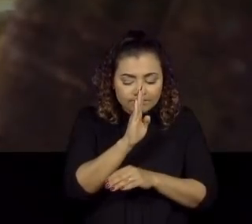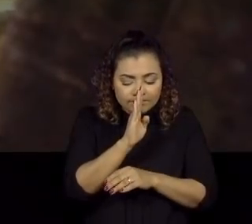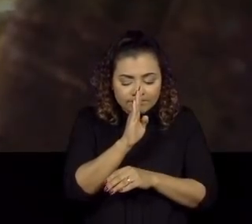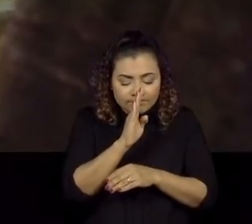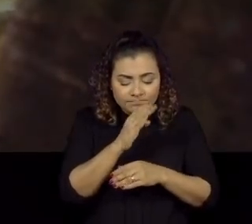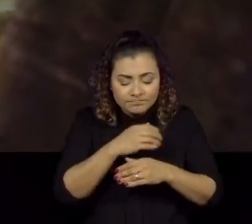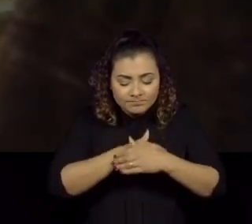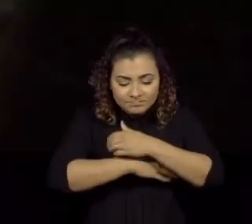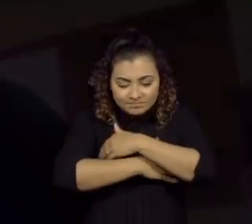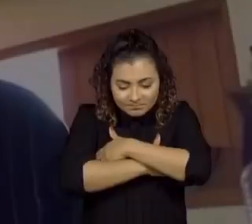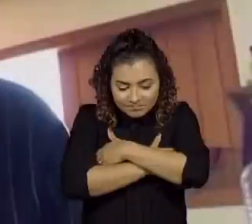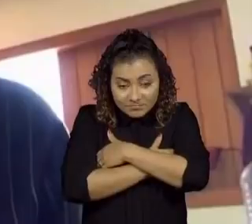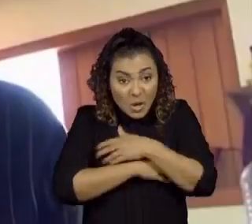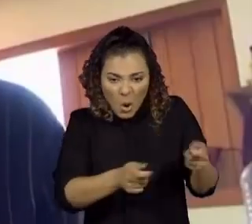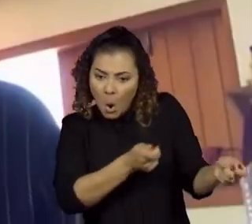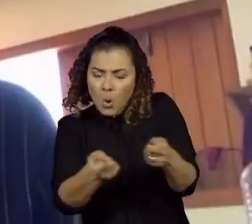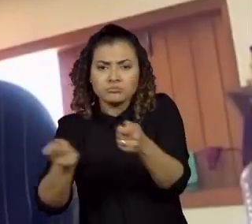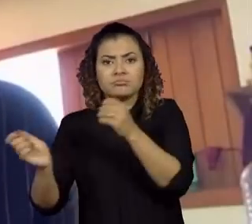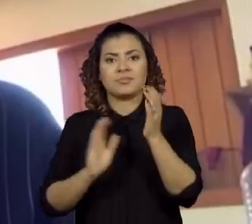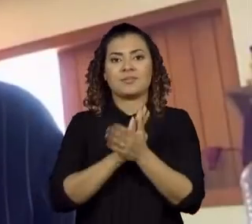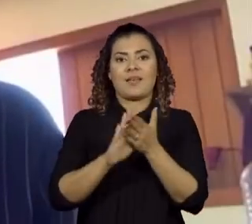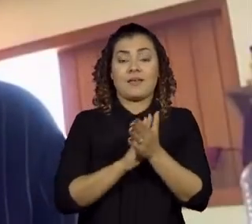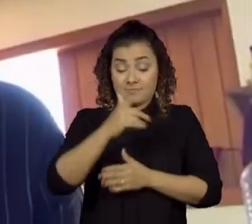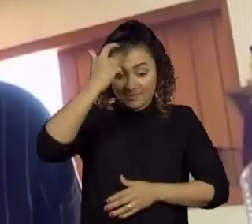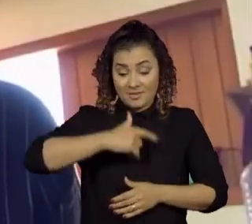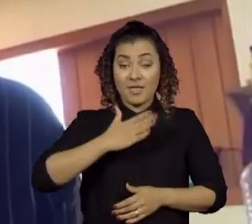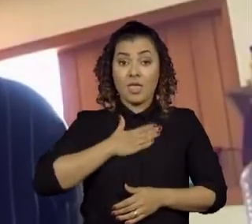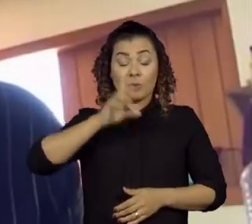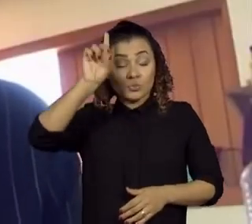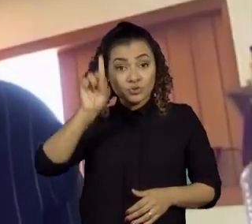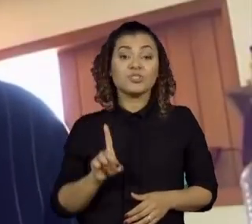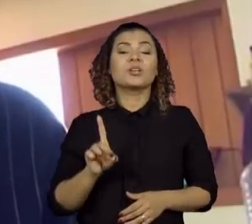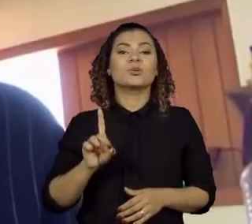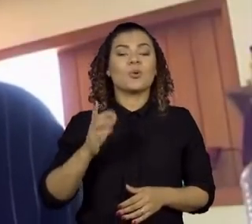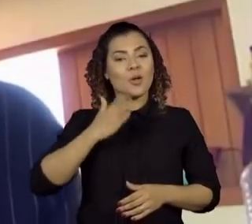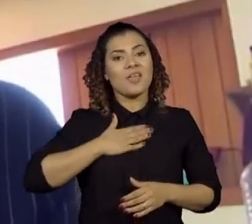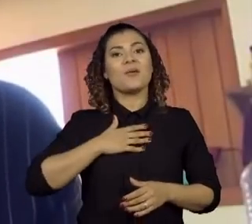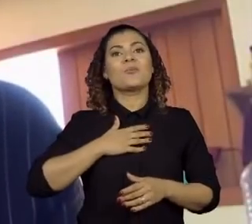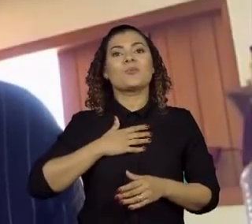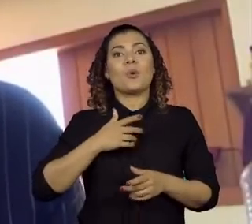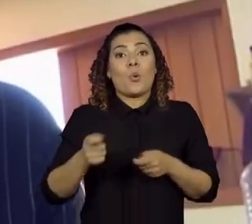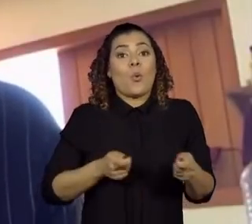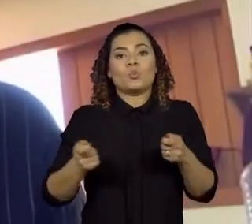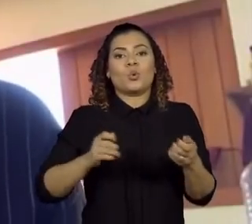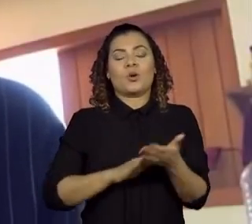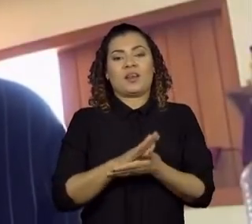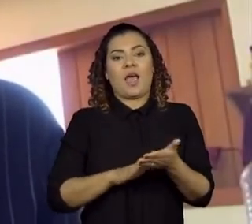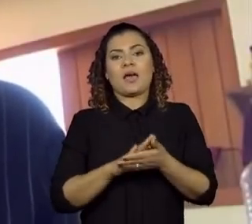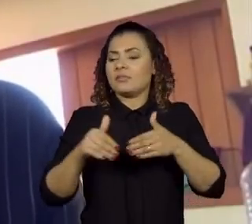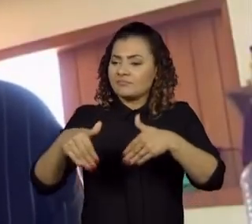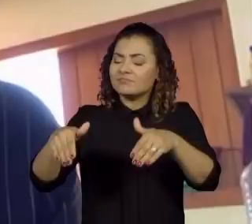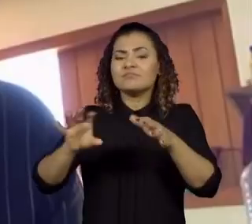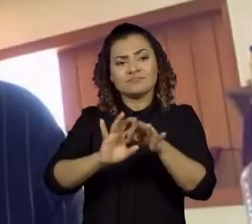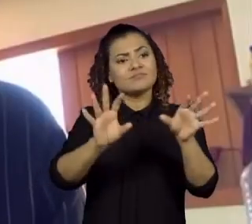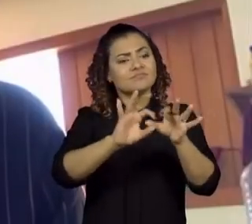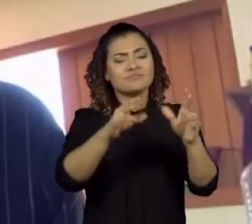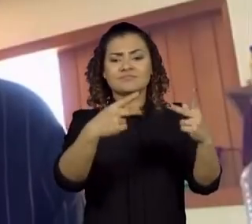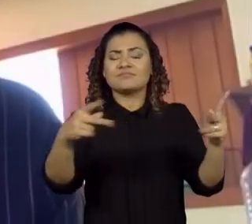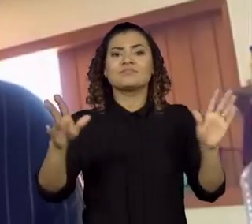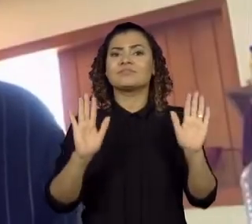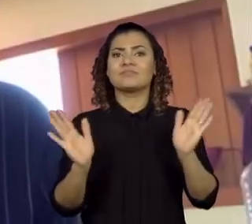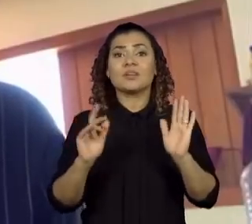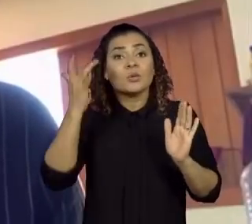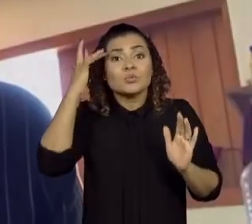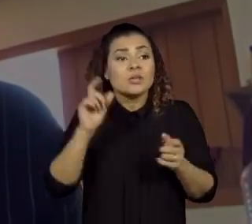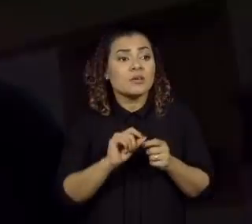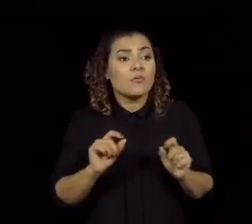querer controlar tudo. Foi um filme que eu, inclusive, como diretor, aceitei perder o controle no set. Várias vezes eu falava para as pessoas, gente, eu não